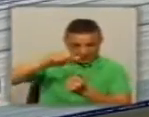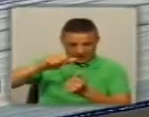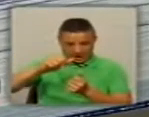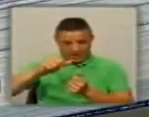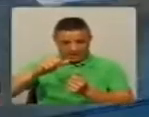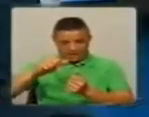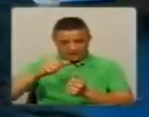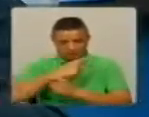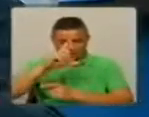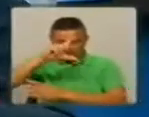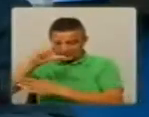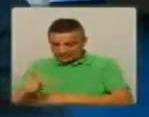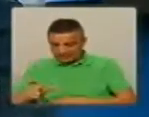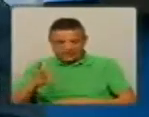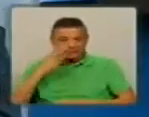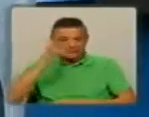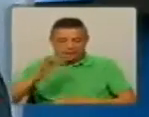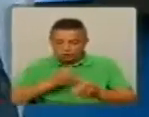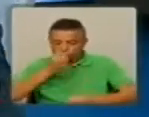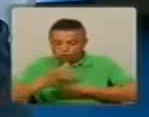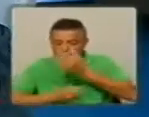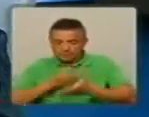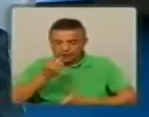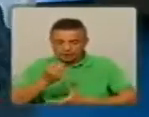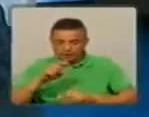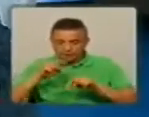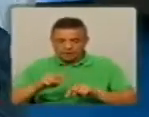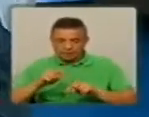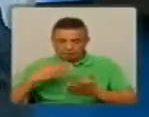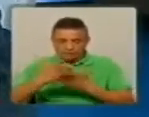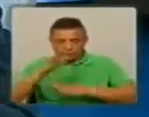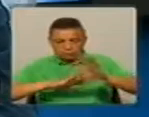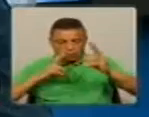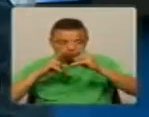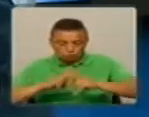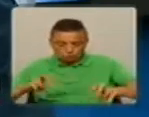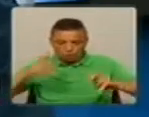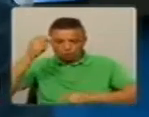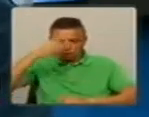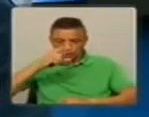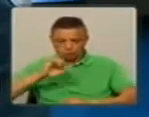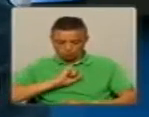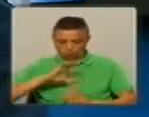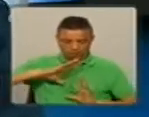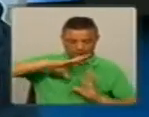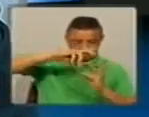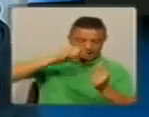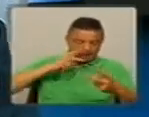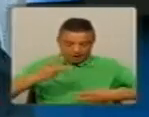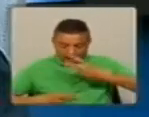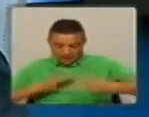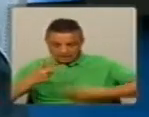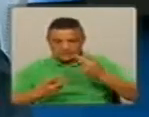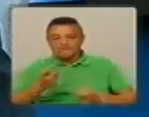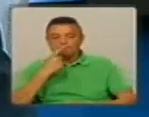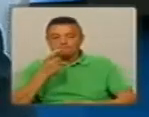cordilheira italiana para tentar explicar um bocado o que é que os geólogos conseguem traçar, descobrir sobre a história do nosso planeta através da análise das rochas.